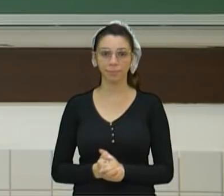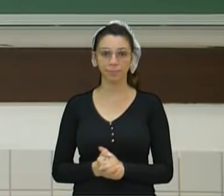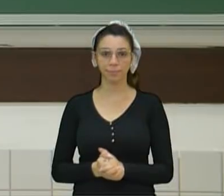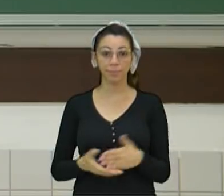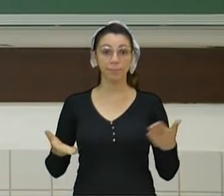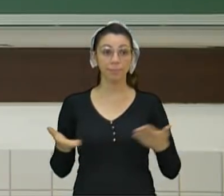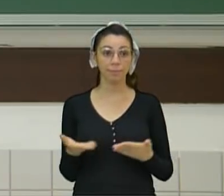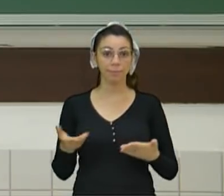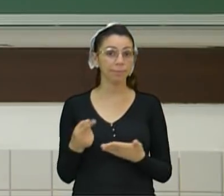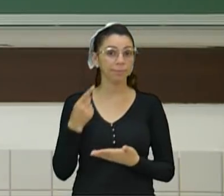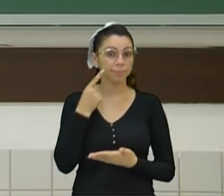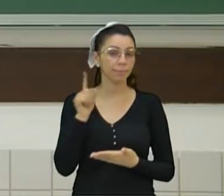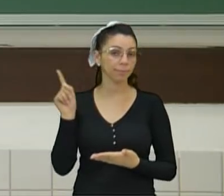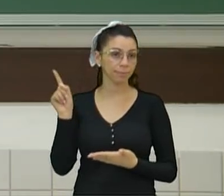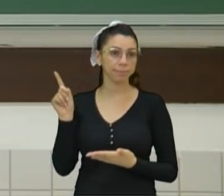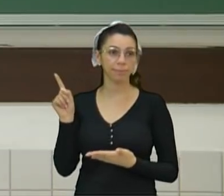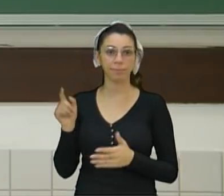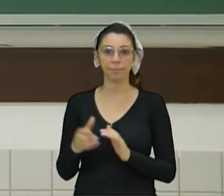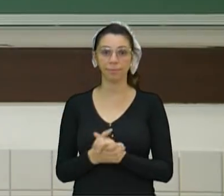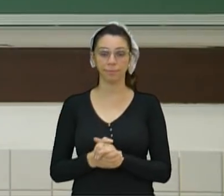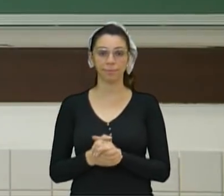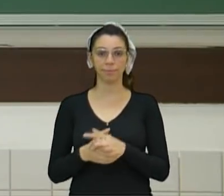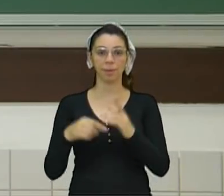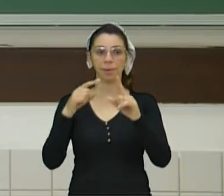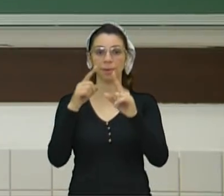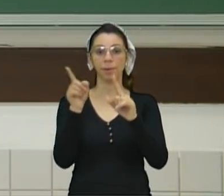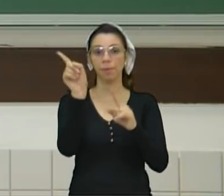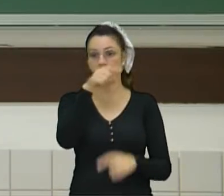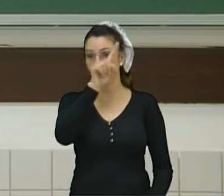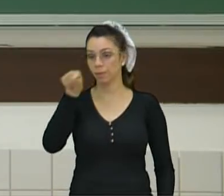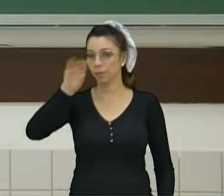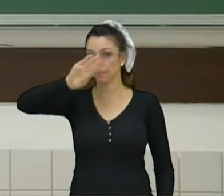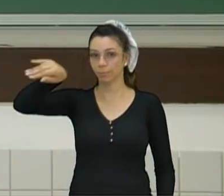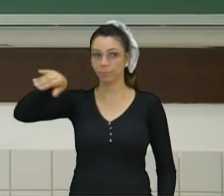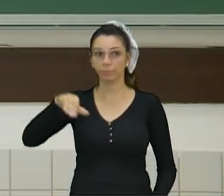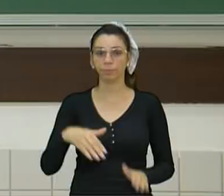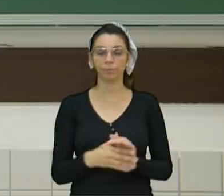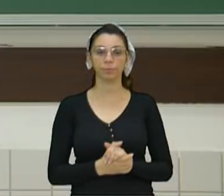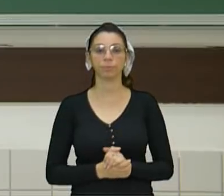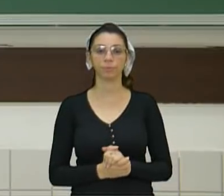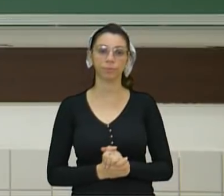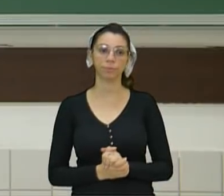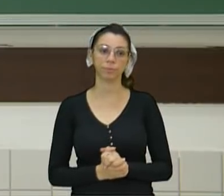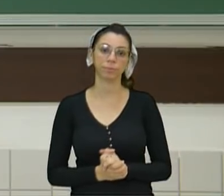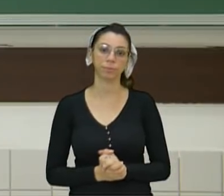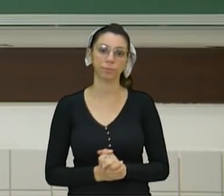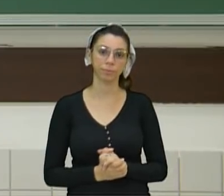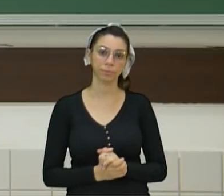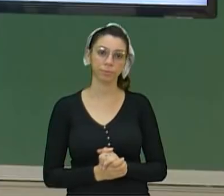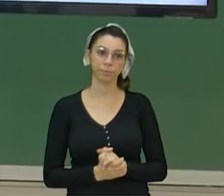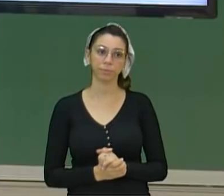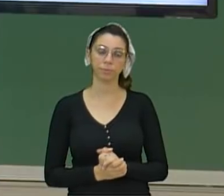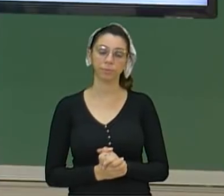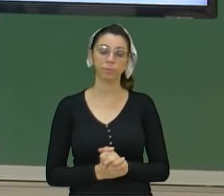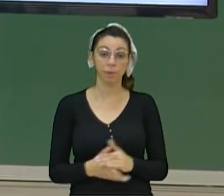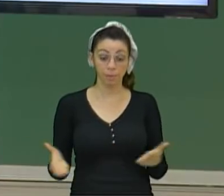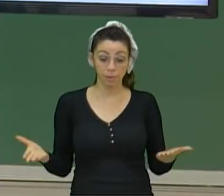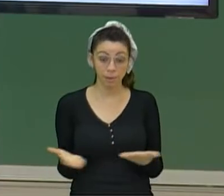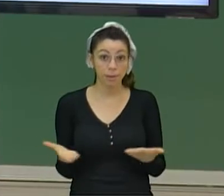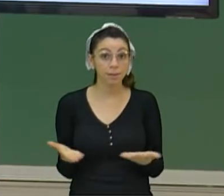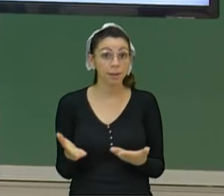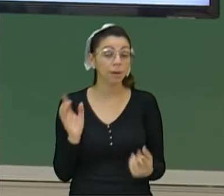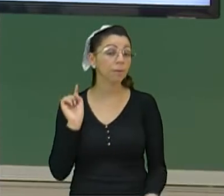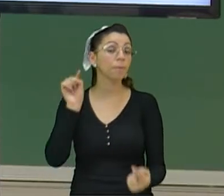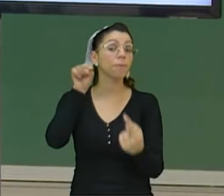agora, pessoal, aqui é o xizinho, né? Que saiu a estrelinha, era para ter aparecido antes. Então, olha aqui, pessoal. Nesta aula,